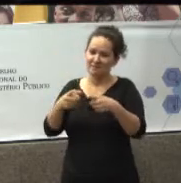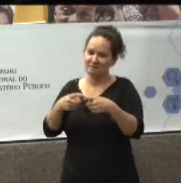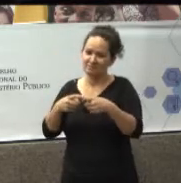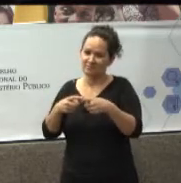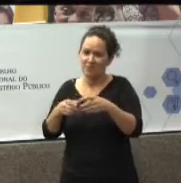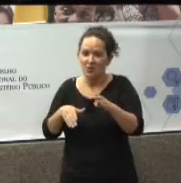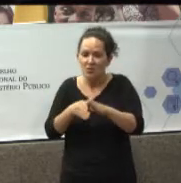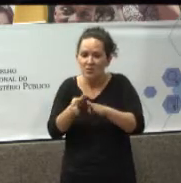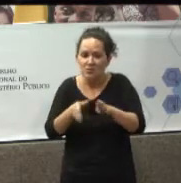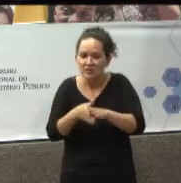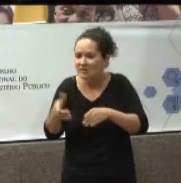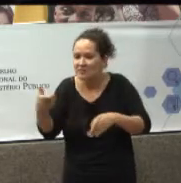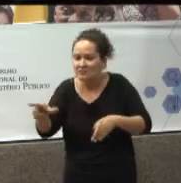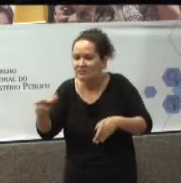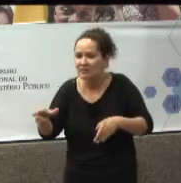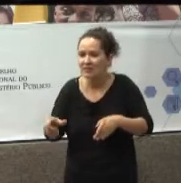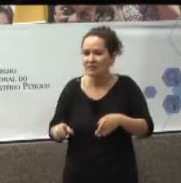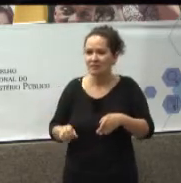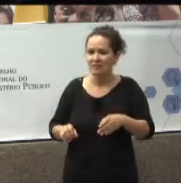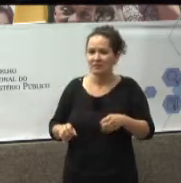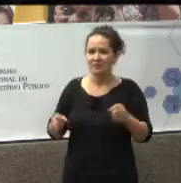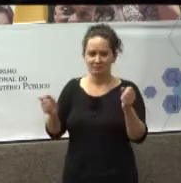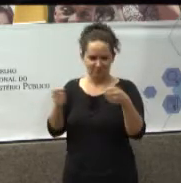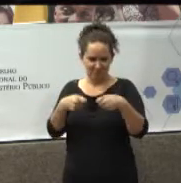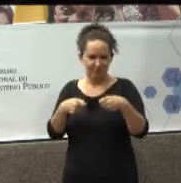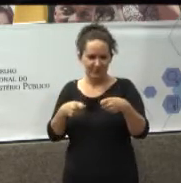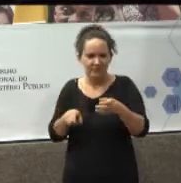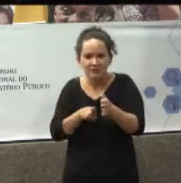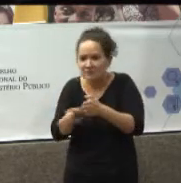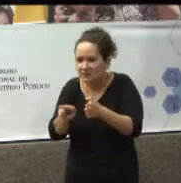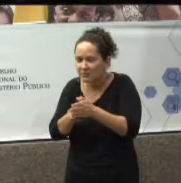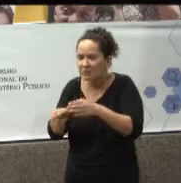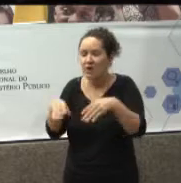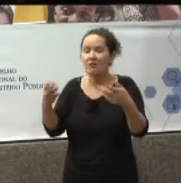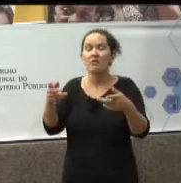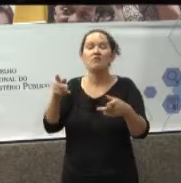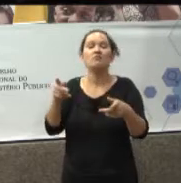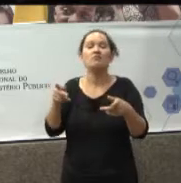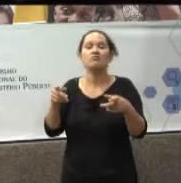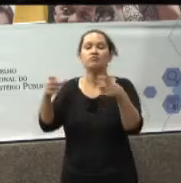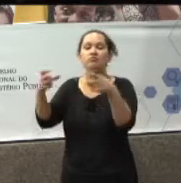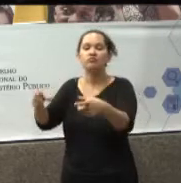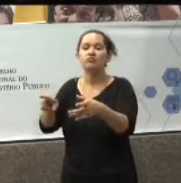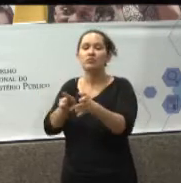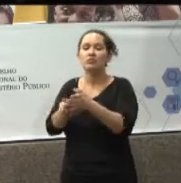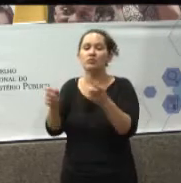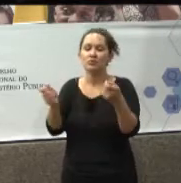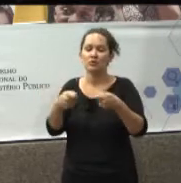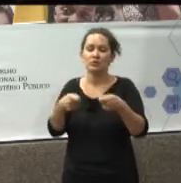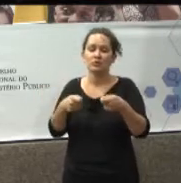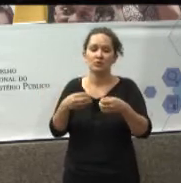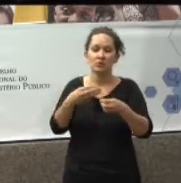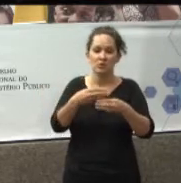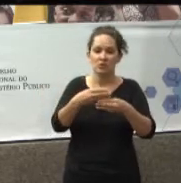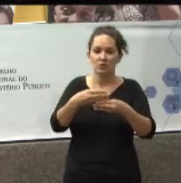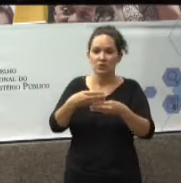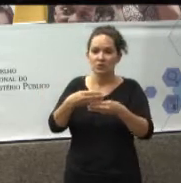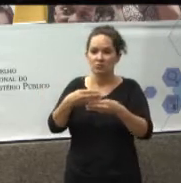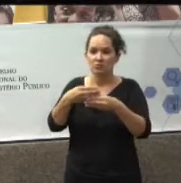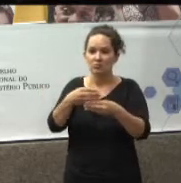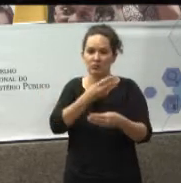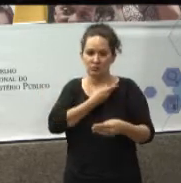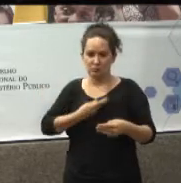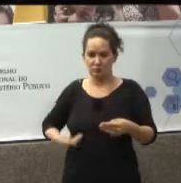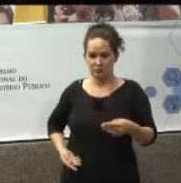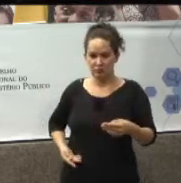competência para investigar isso que tem competência o ministério público porque as prisões que ocorreu no brasil foram sempre